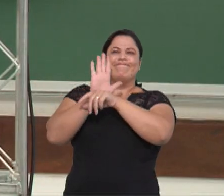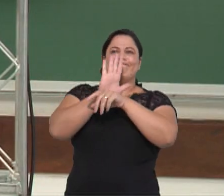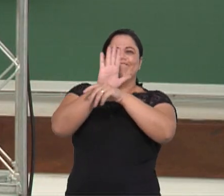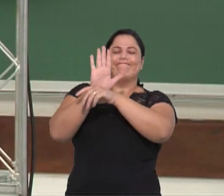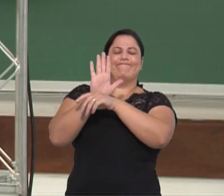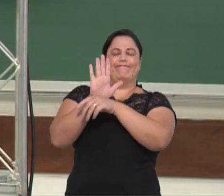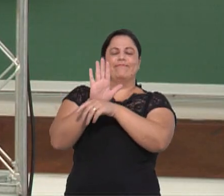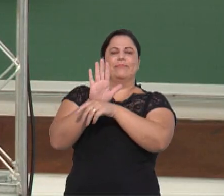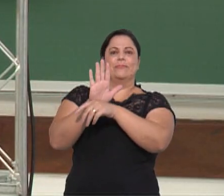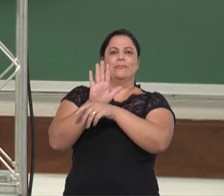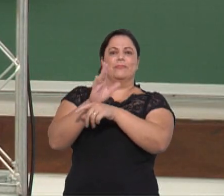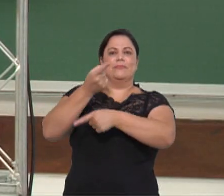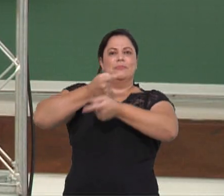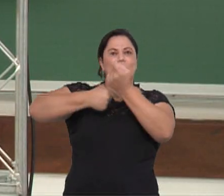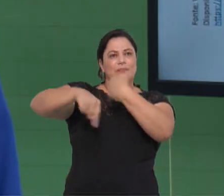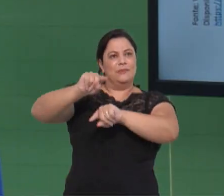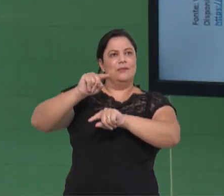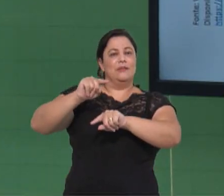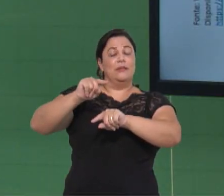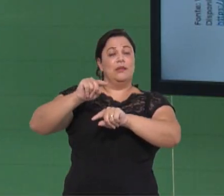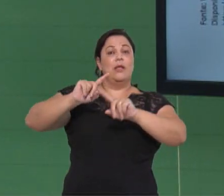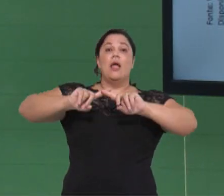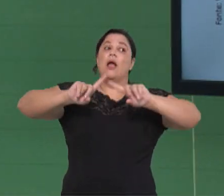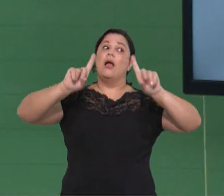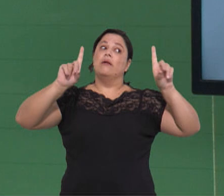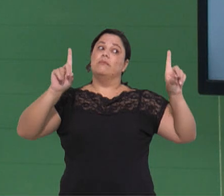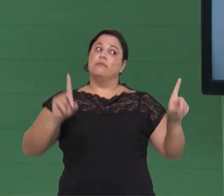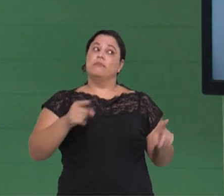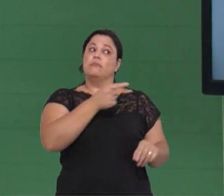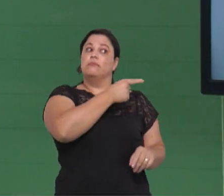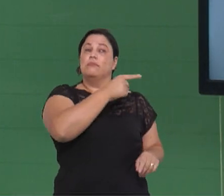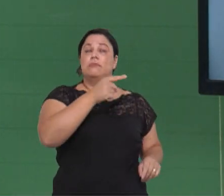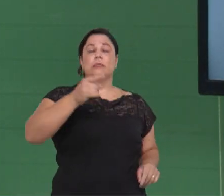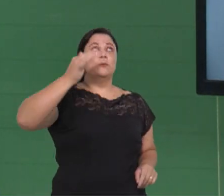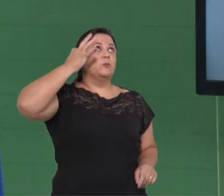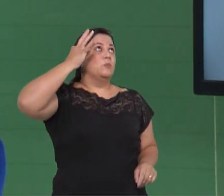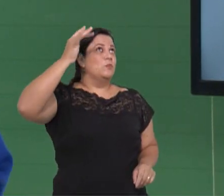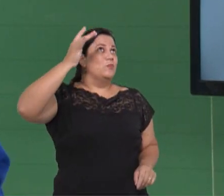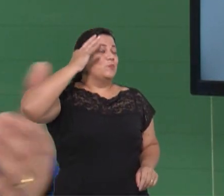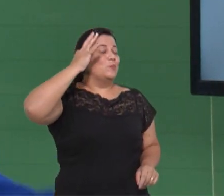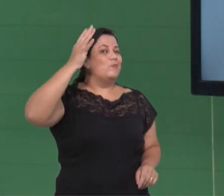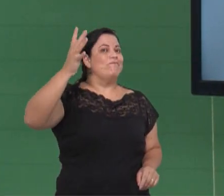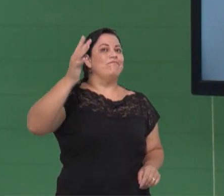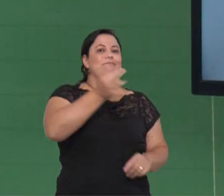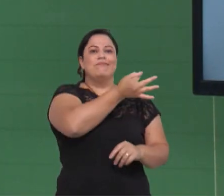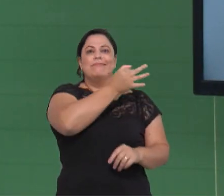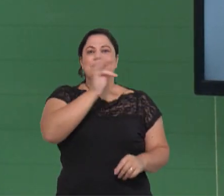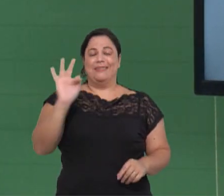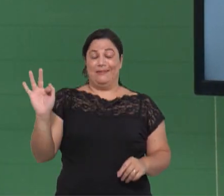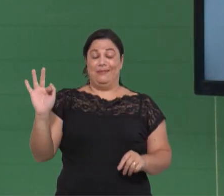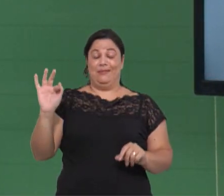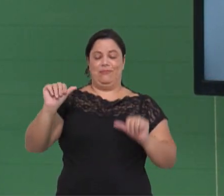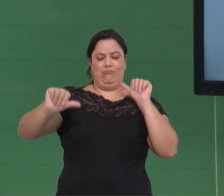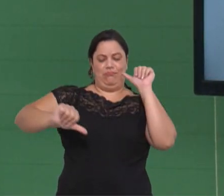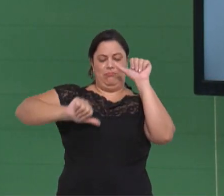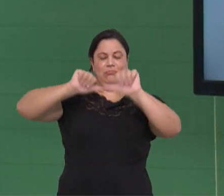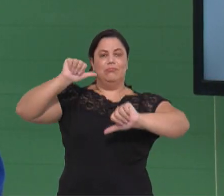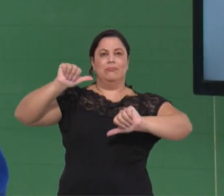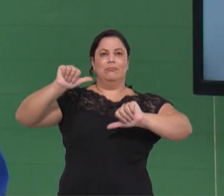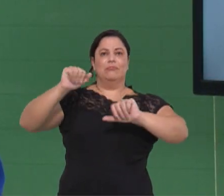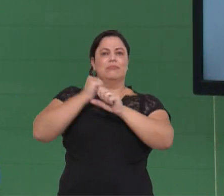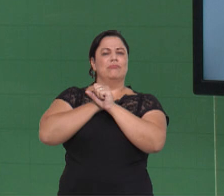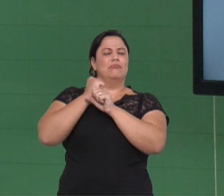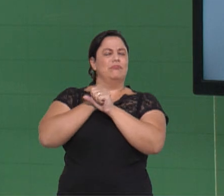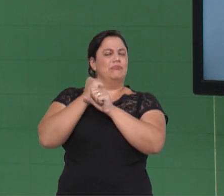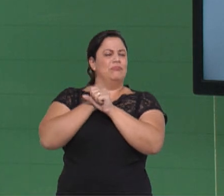Mas não se iluda. Por mais que essa revolução tenha durado 10 anos na França e ela